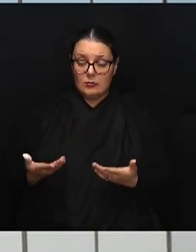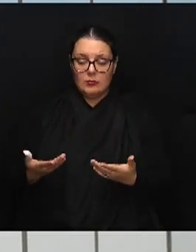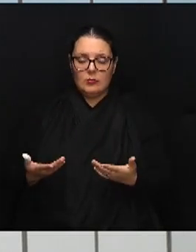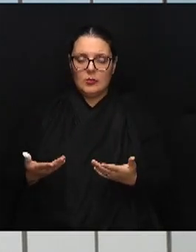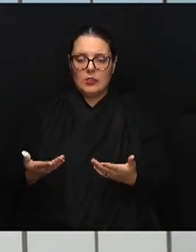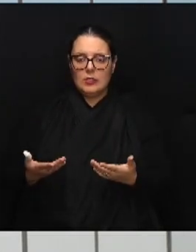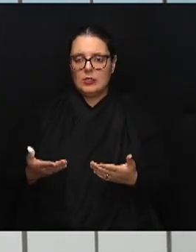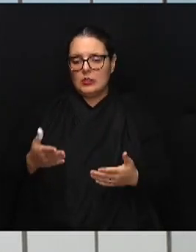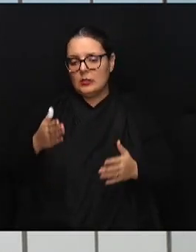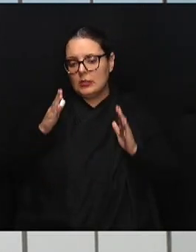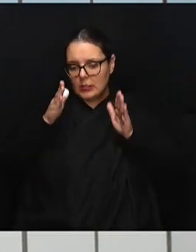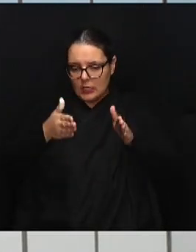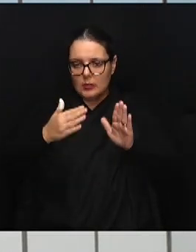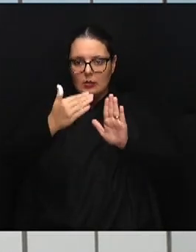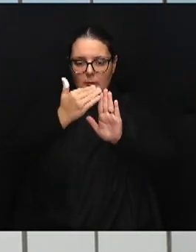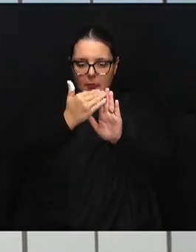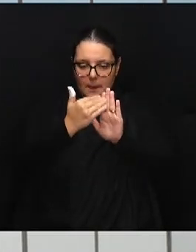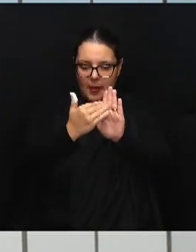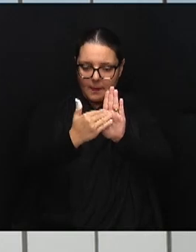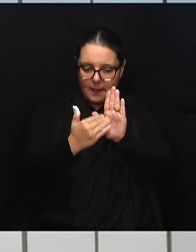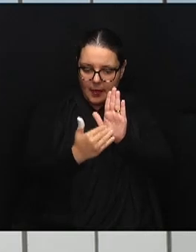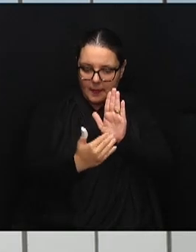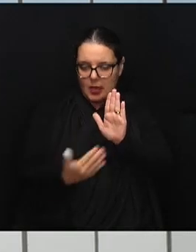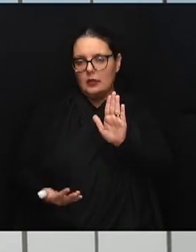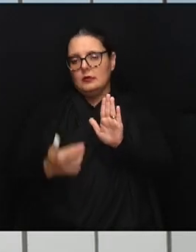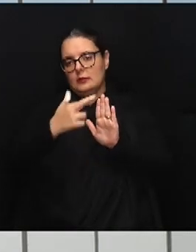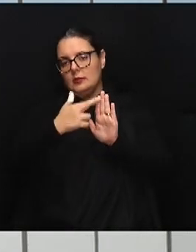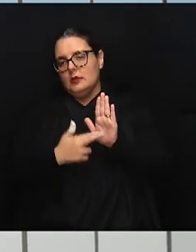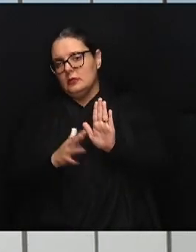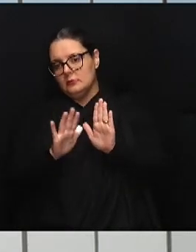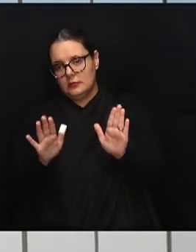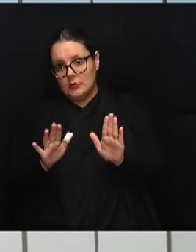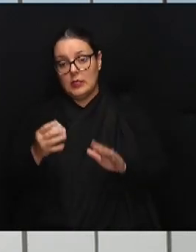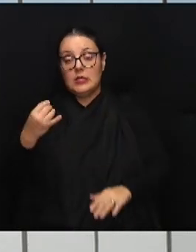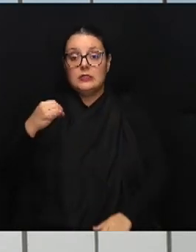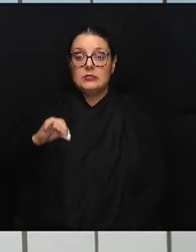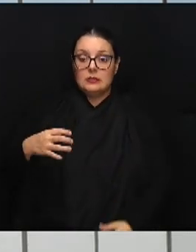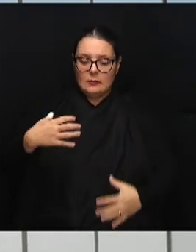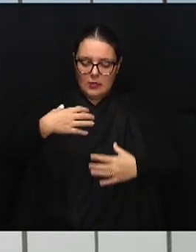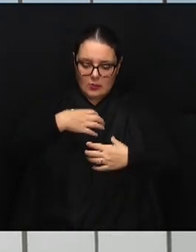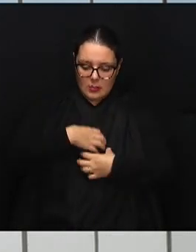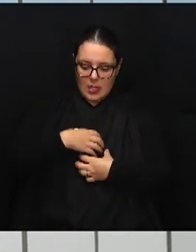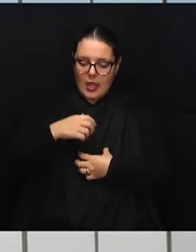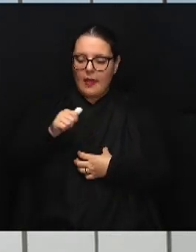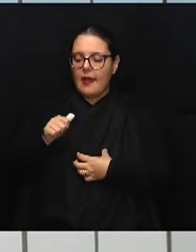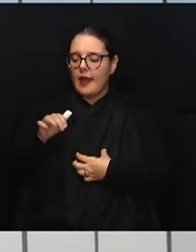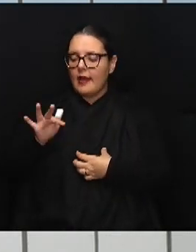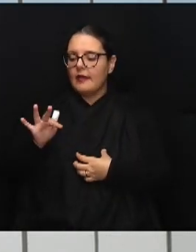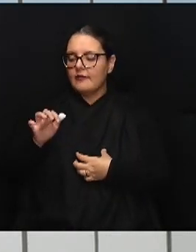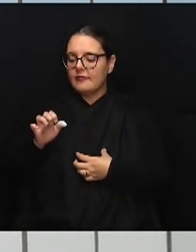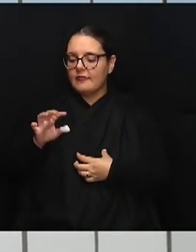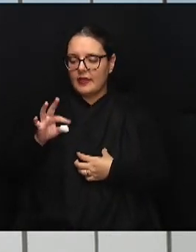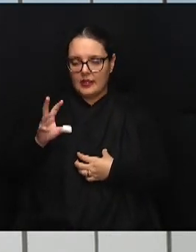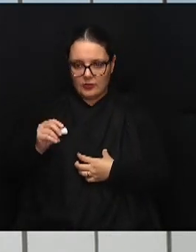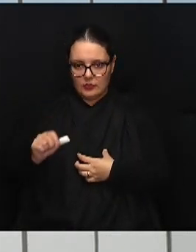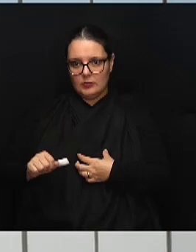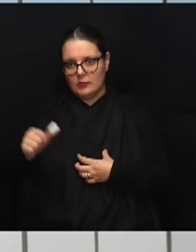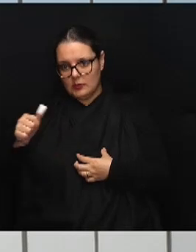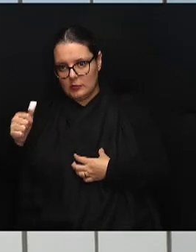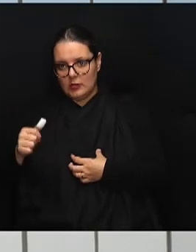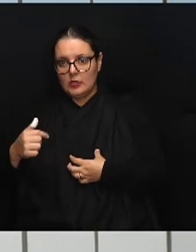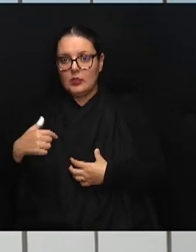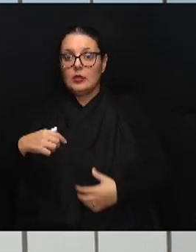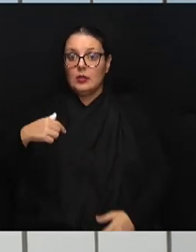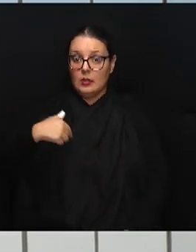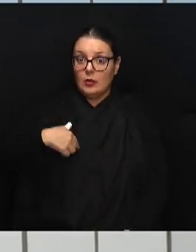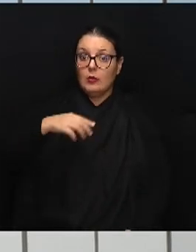necessariamente neste protocolo. Se a gente for pelo afeto, né, em primeiro lugar, eu posso gostar de